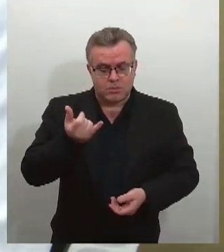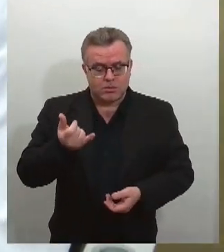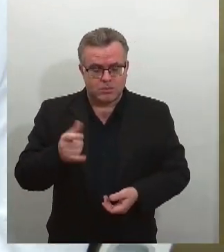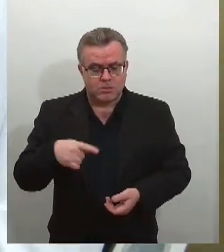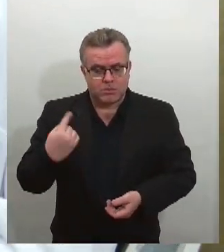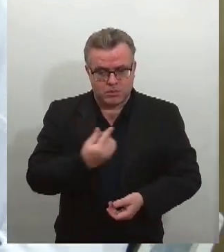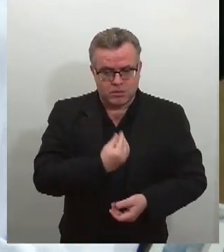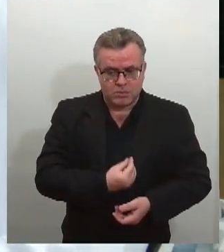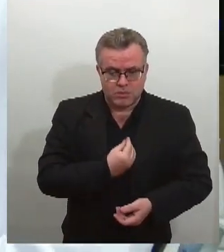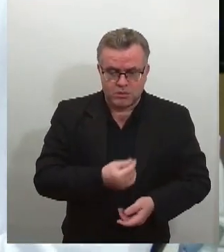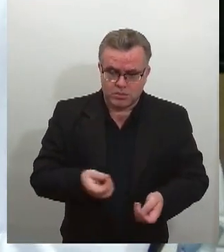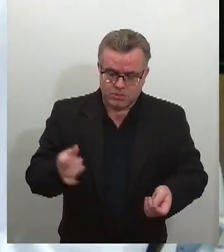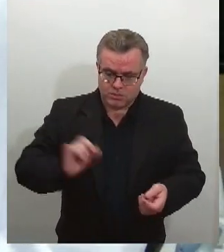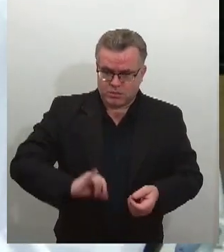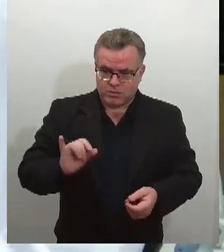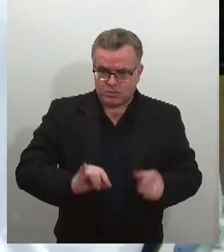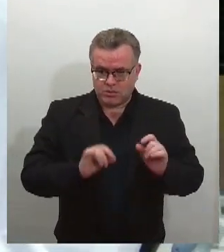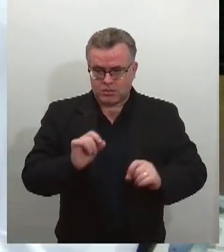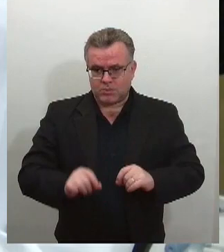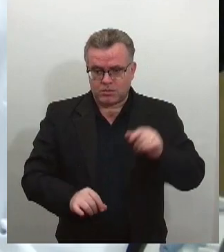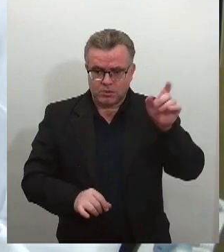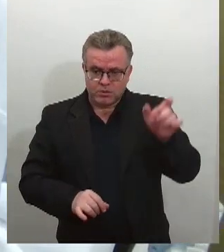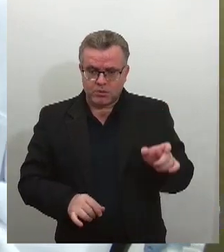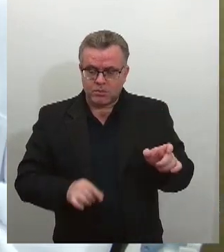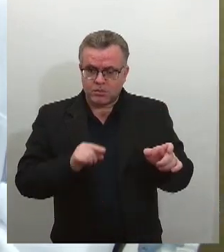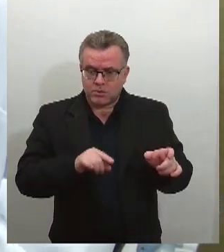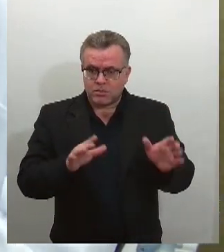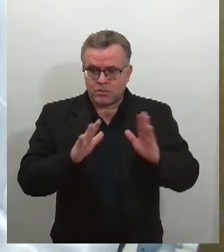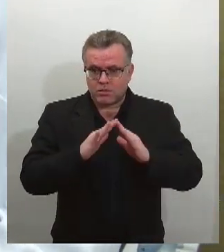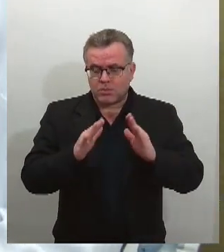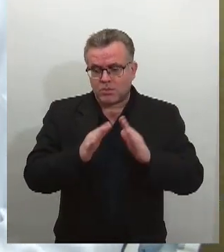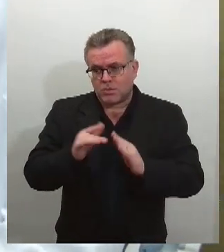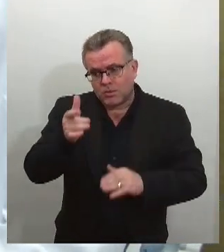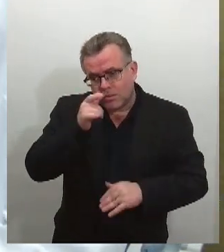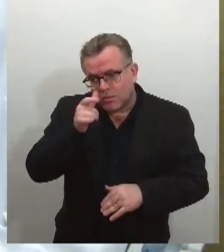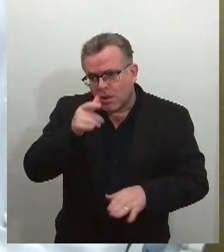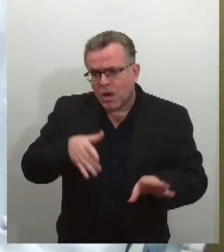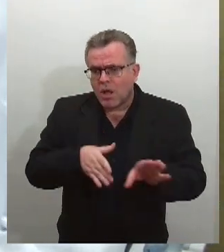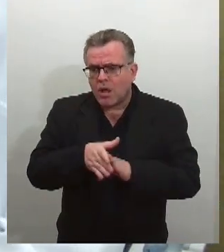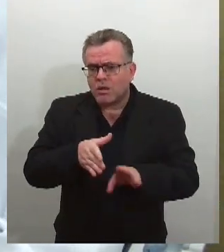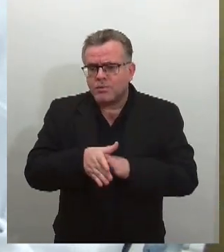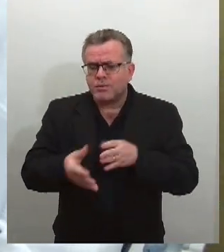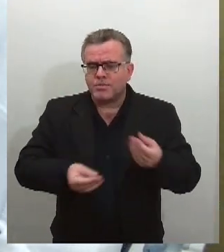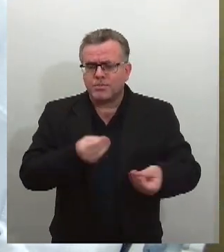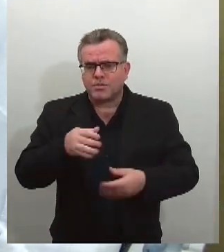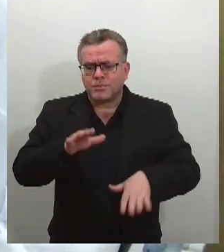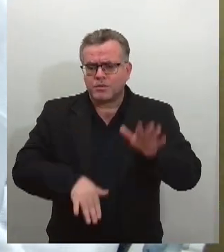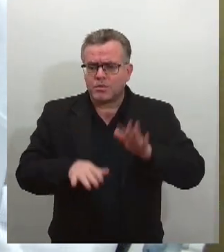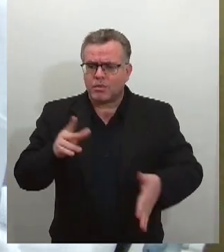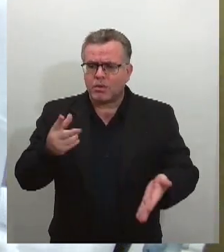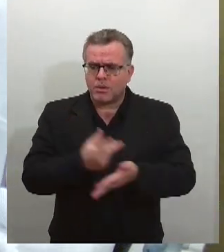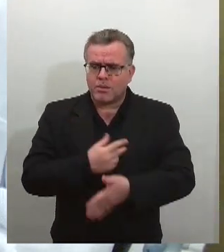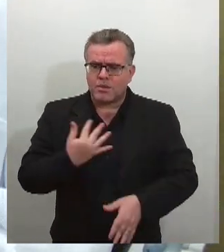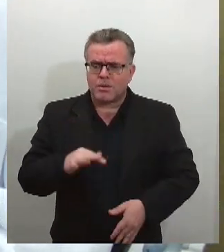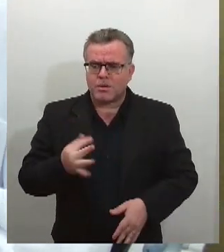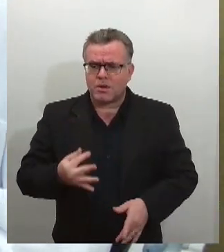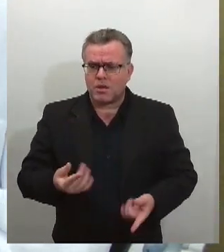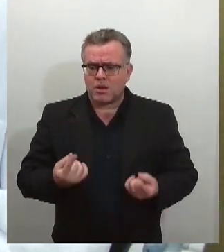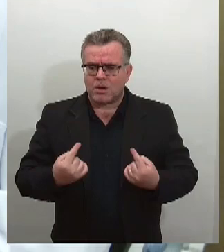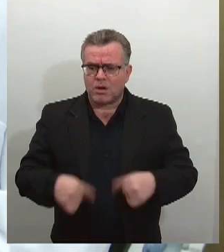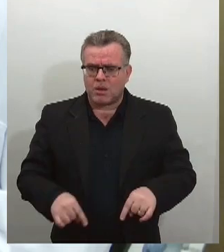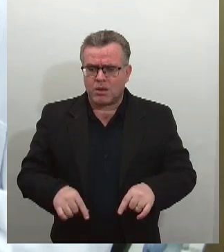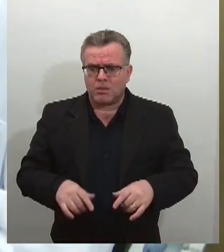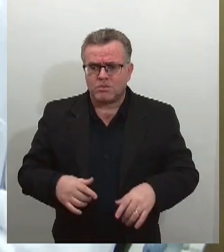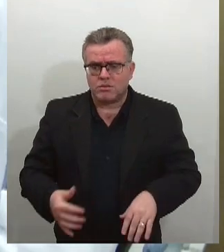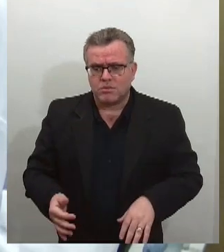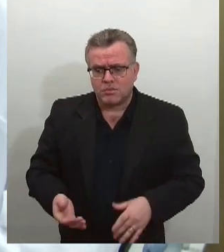como é que essa pessoa que está em casa, né? Como é que a gente pode auxiliar a ver? Porque às vezes a pessoa, eu sinto uma dor na perna, apareceu um vasinho aqui, será que eu devo me